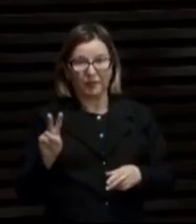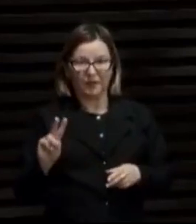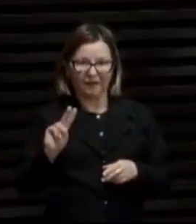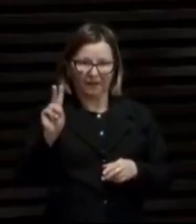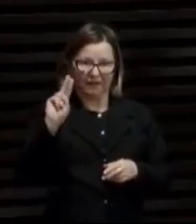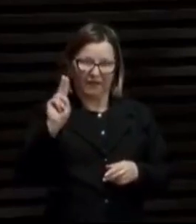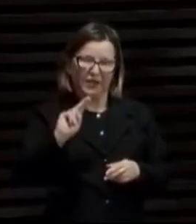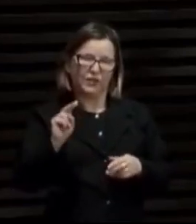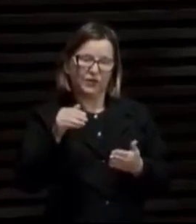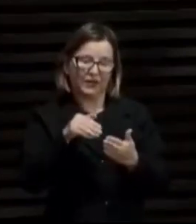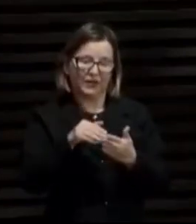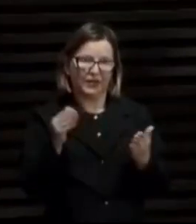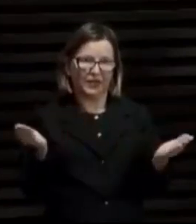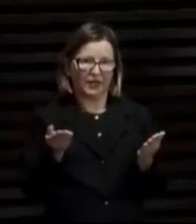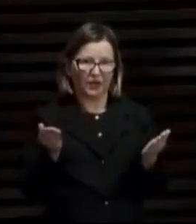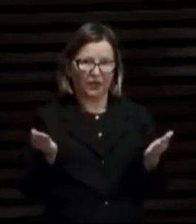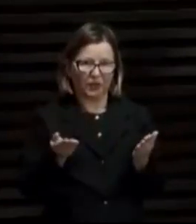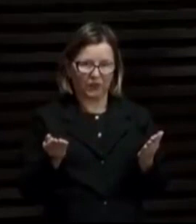gosto de ler o Antigo Testamento.